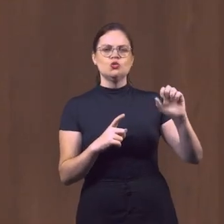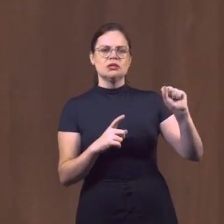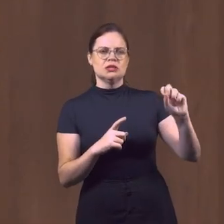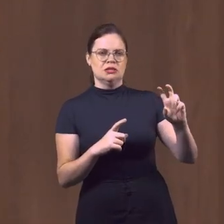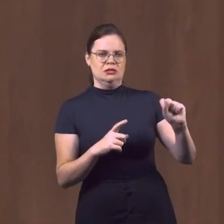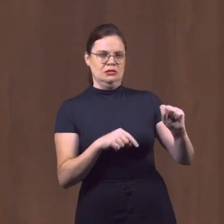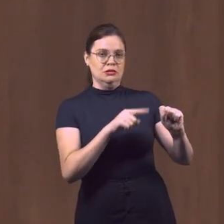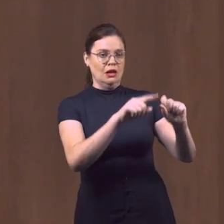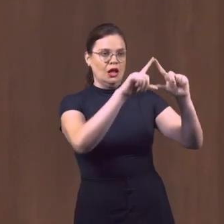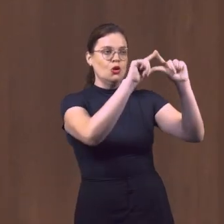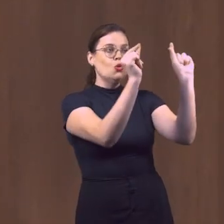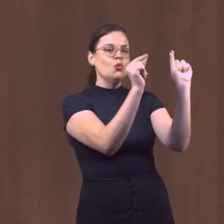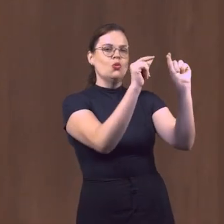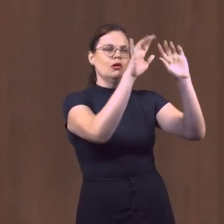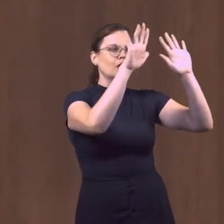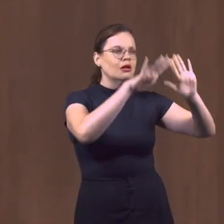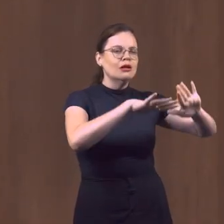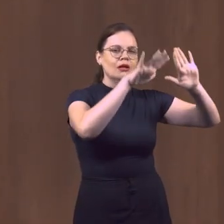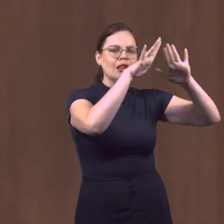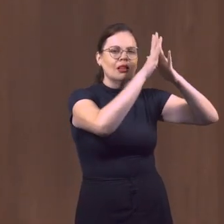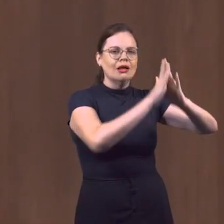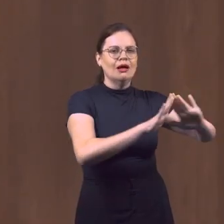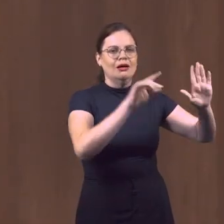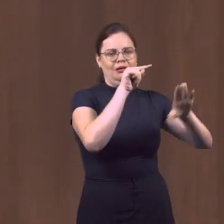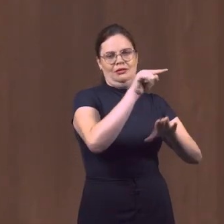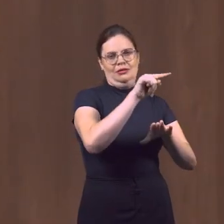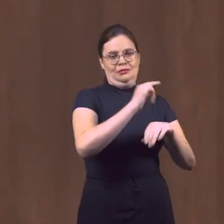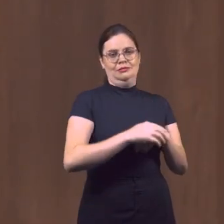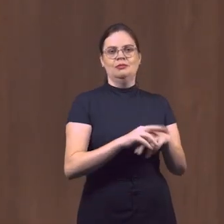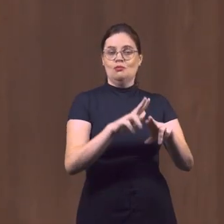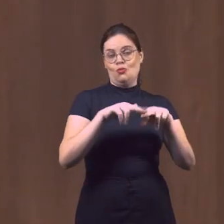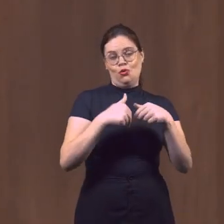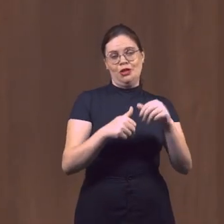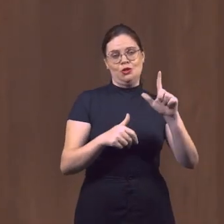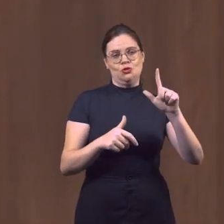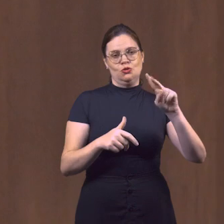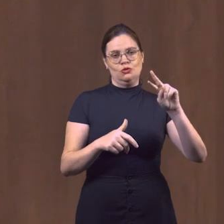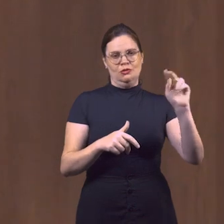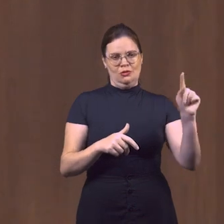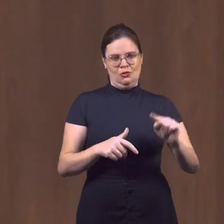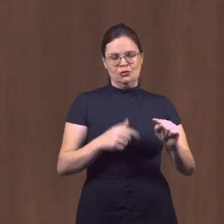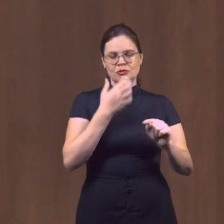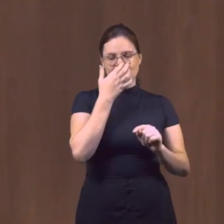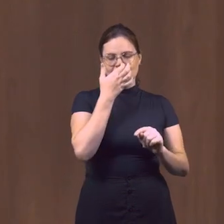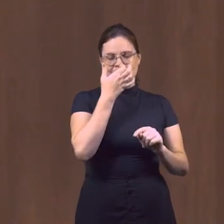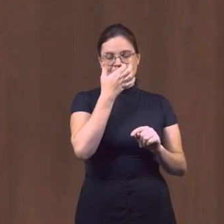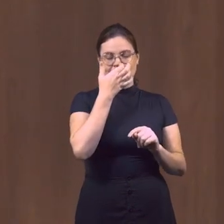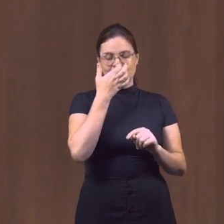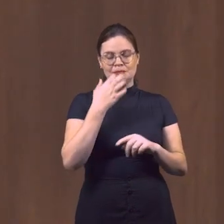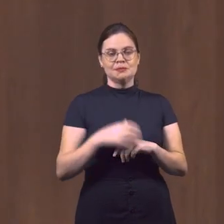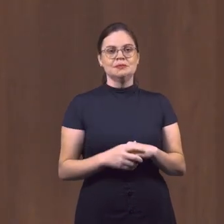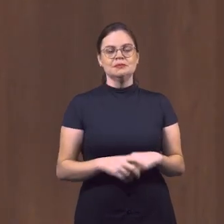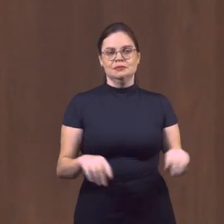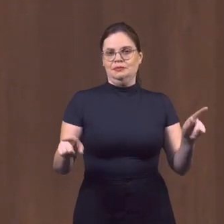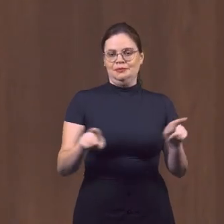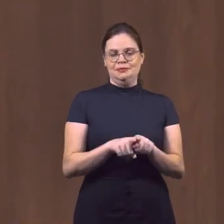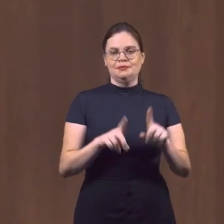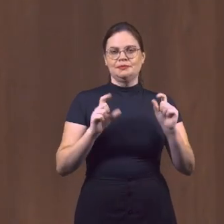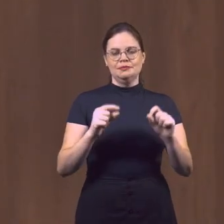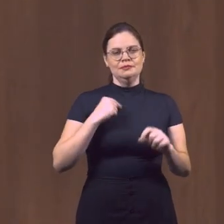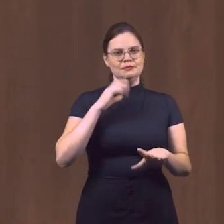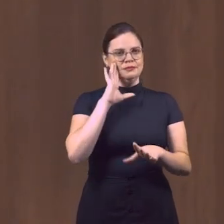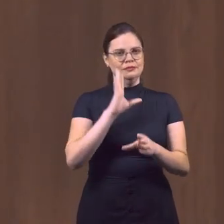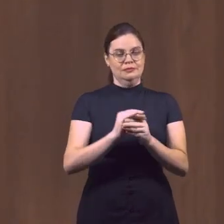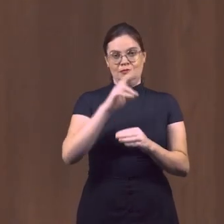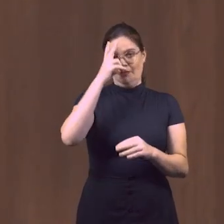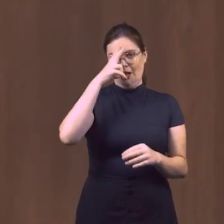ao significado do seu nome. Então nós vemos também que, mediante a história narra que essa